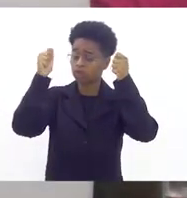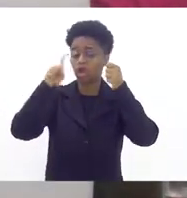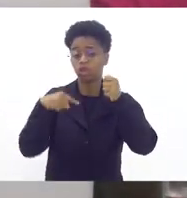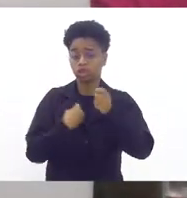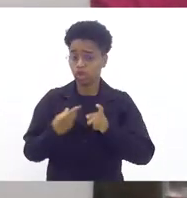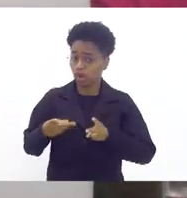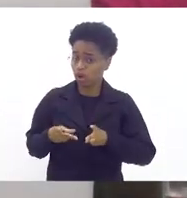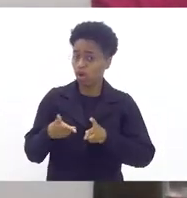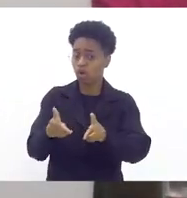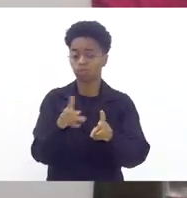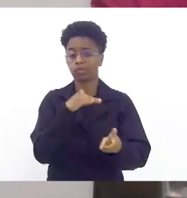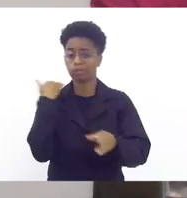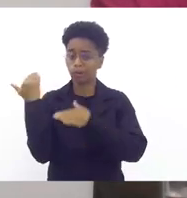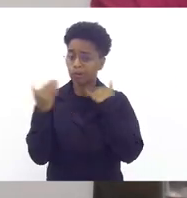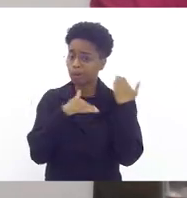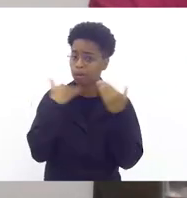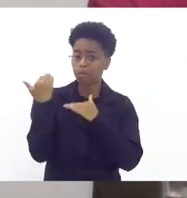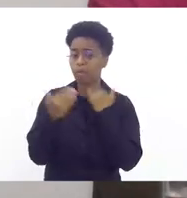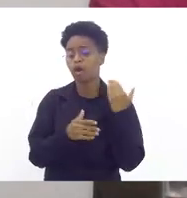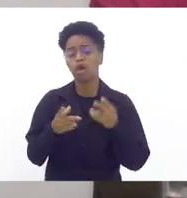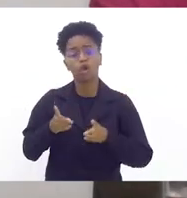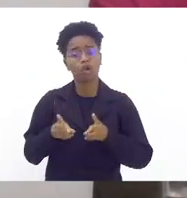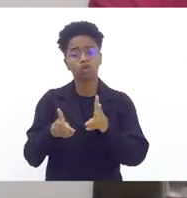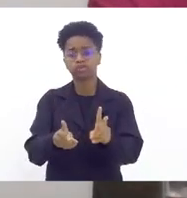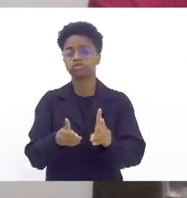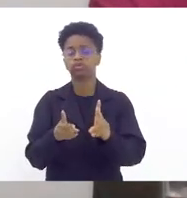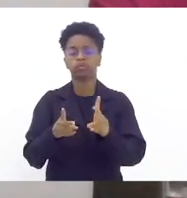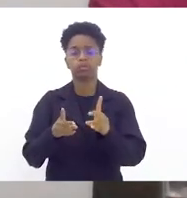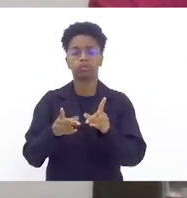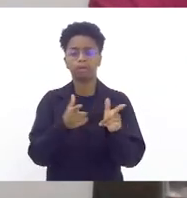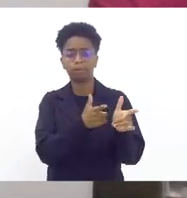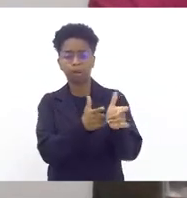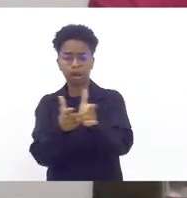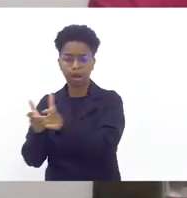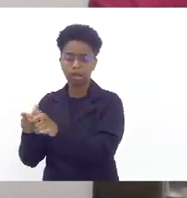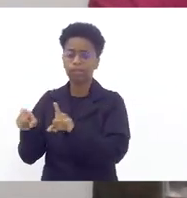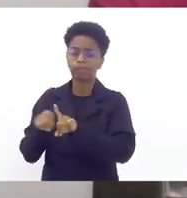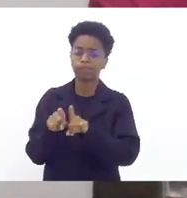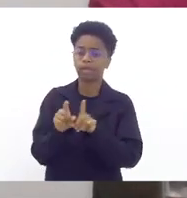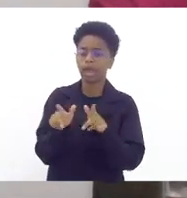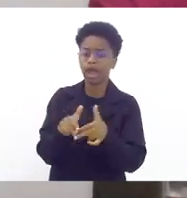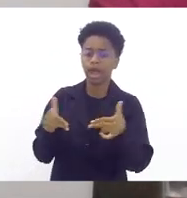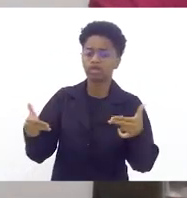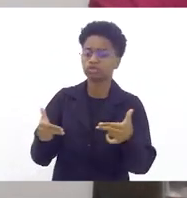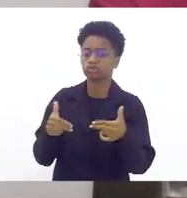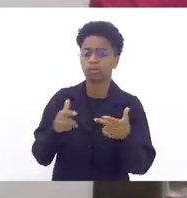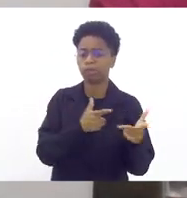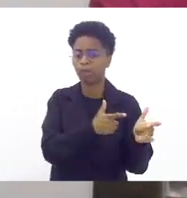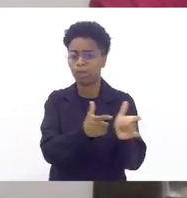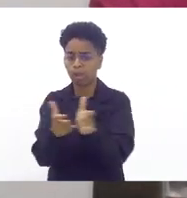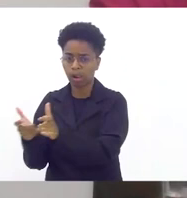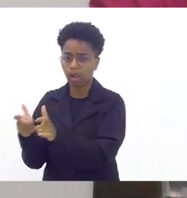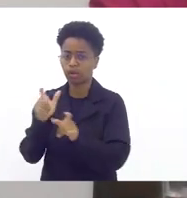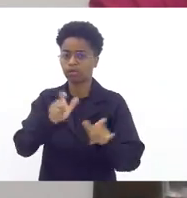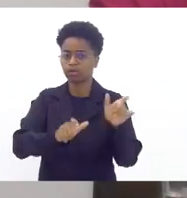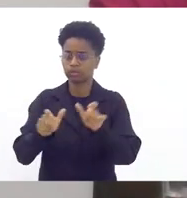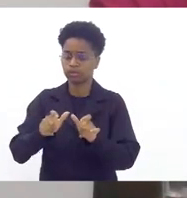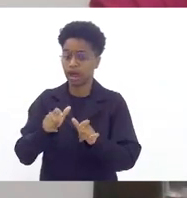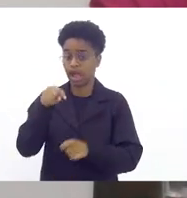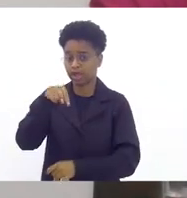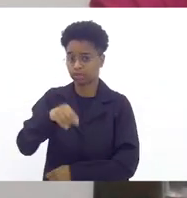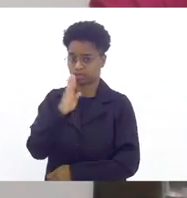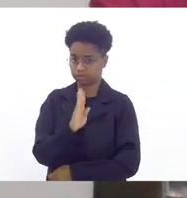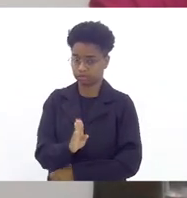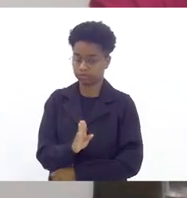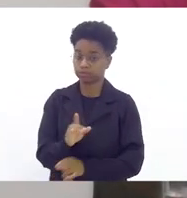sendo vítima de genocídio e de etnocídio nesse país. E dizer para